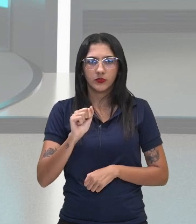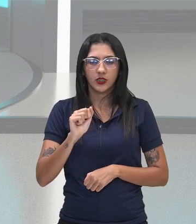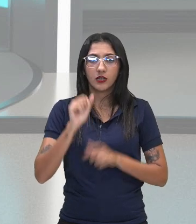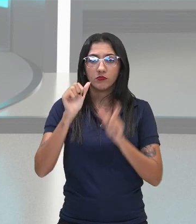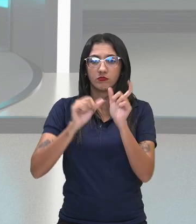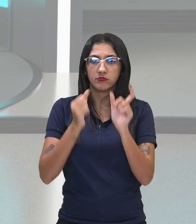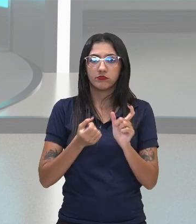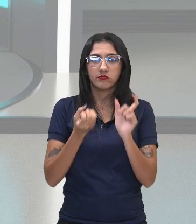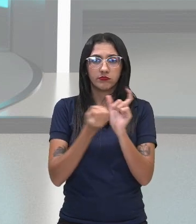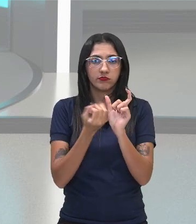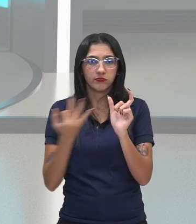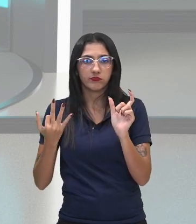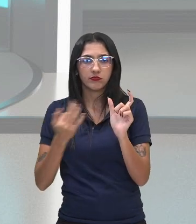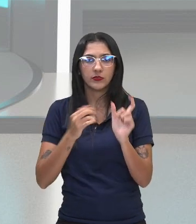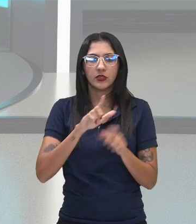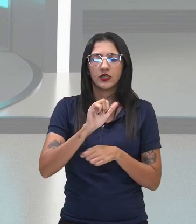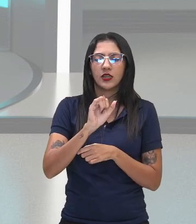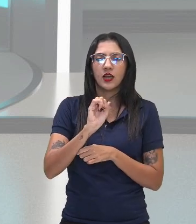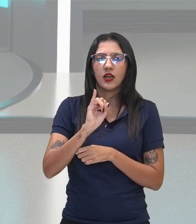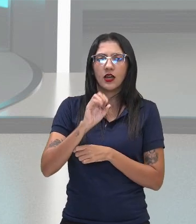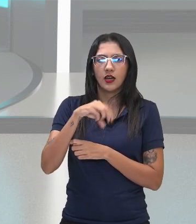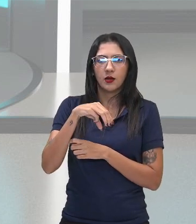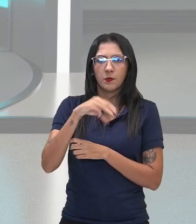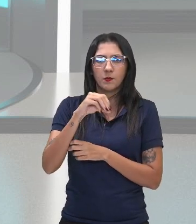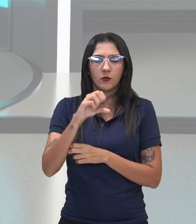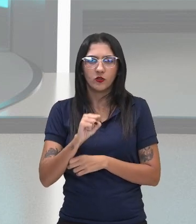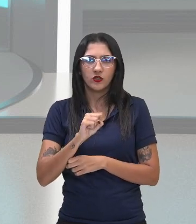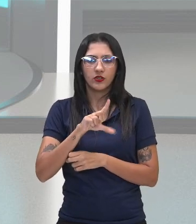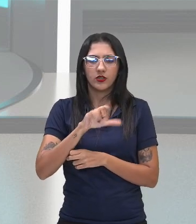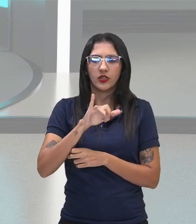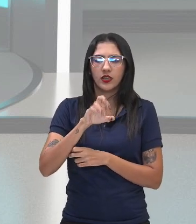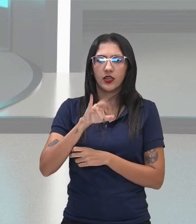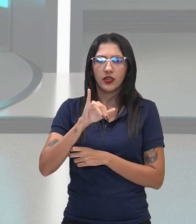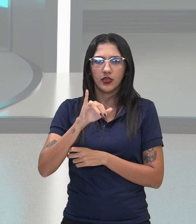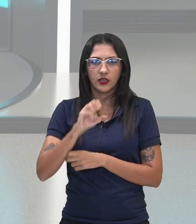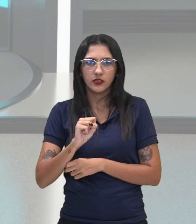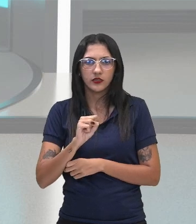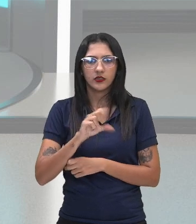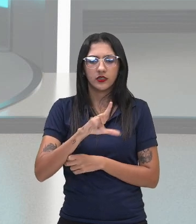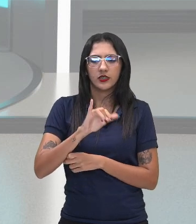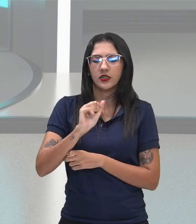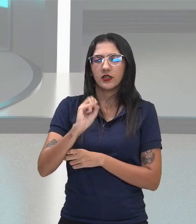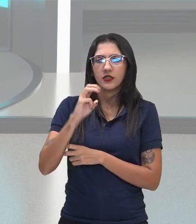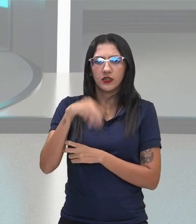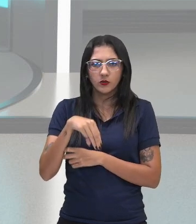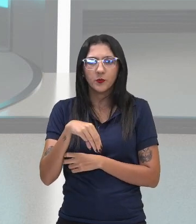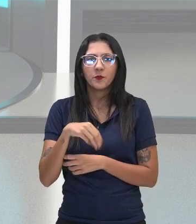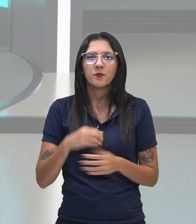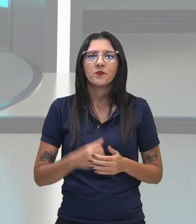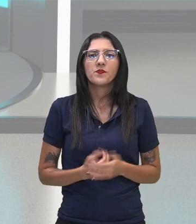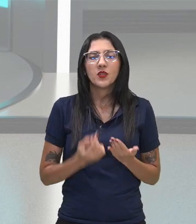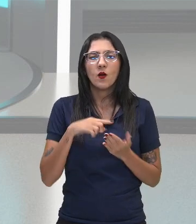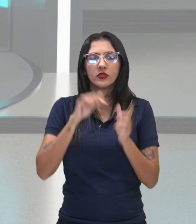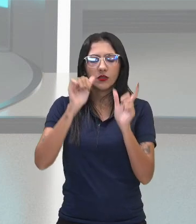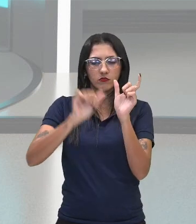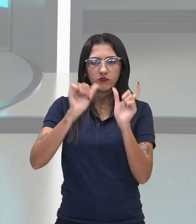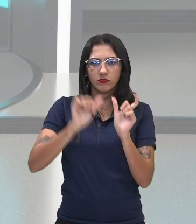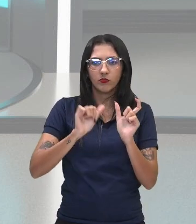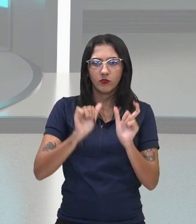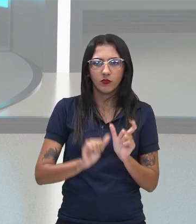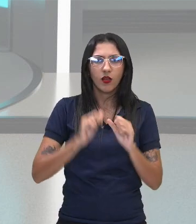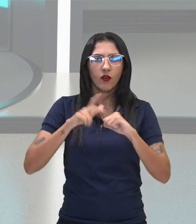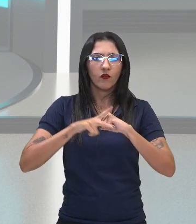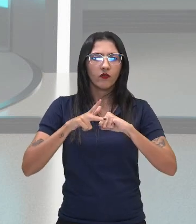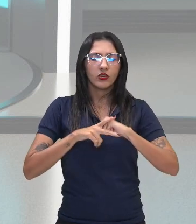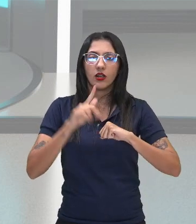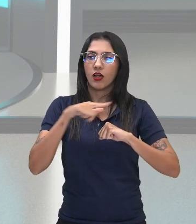vós líeis, eles liam. Então, lembra sempre que essa ação, no pretérito perfeito indicativo,